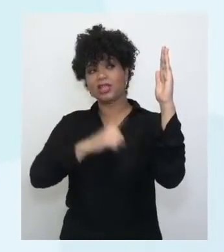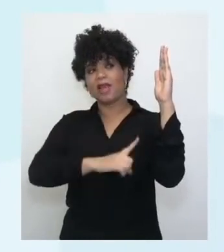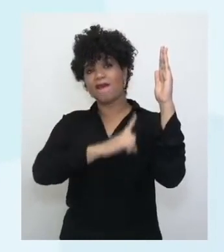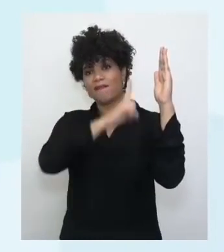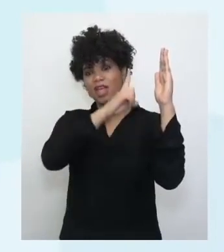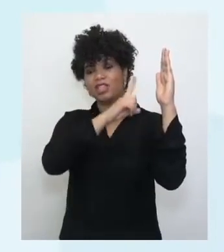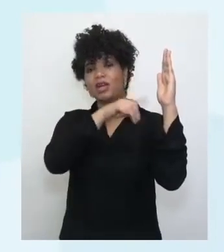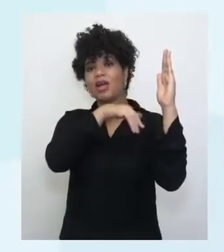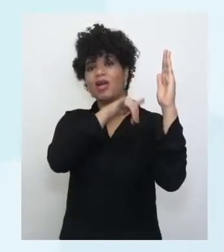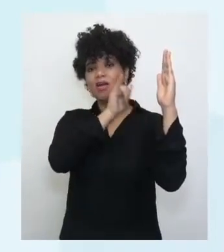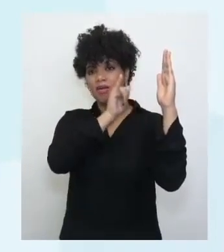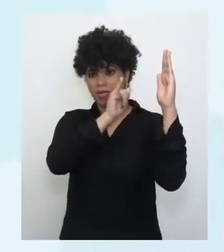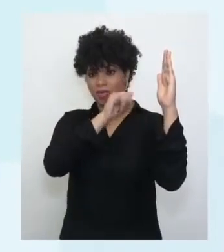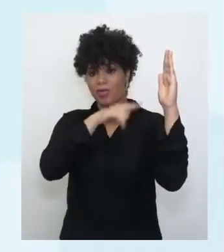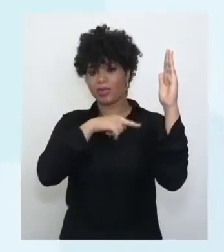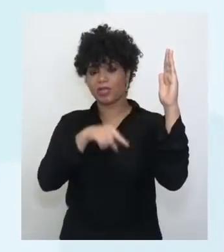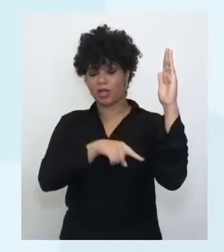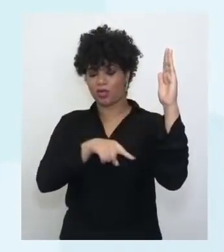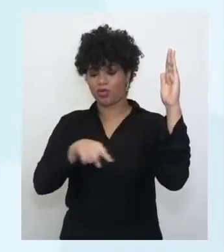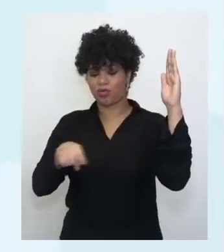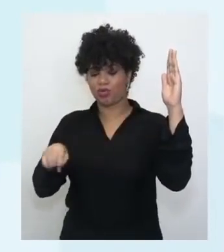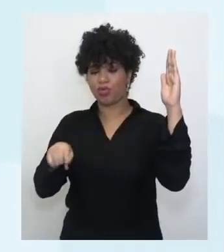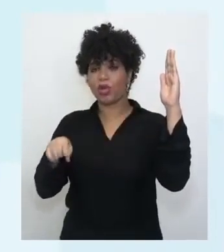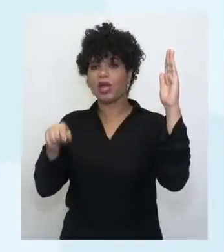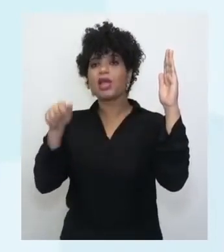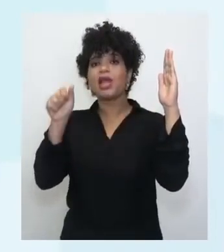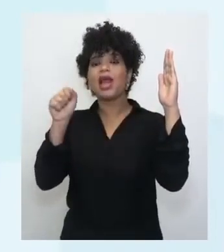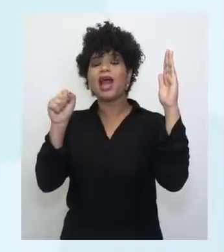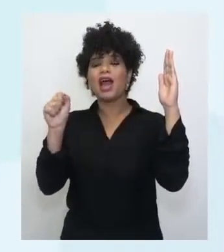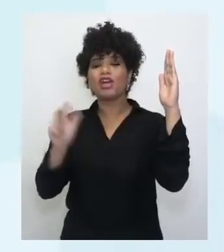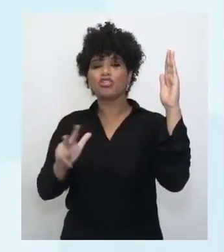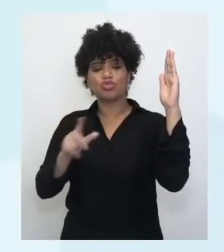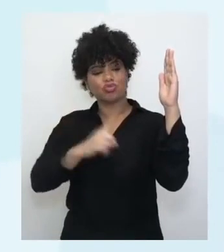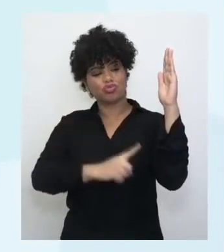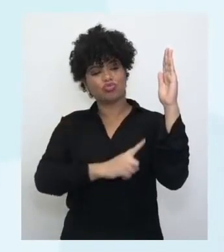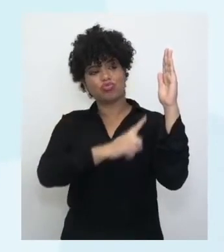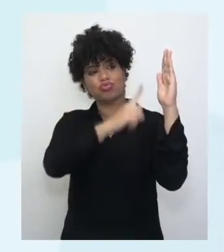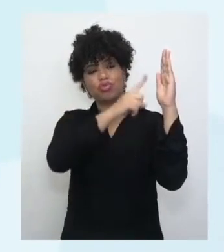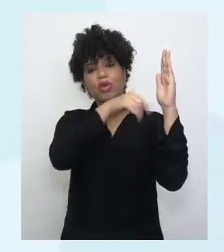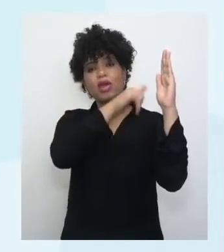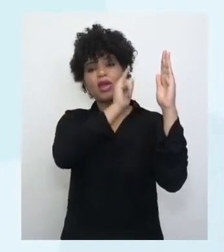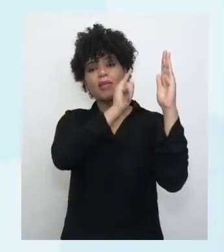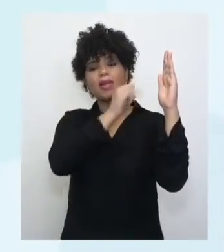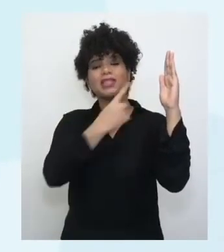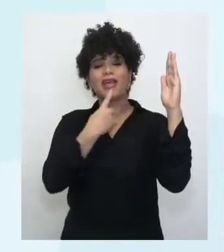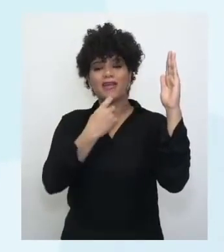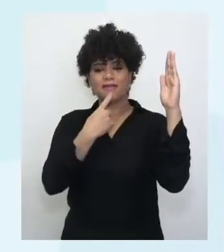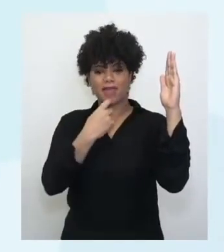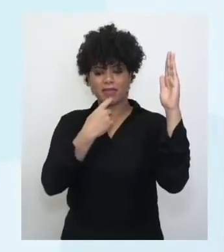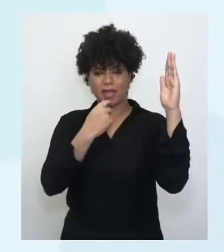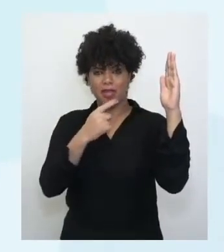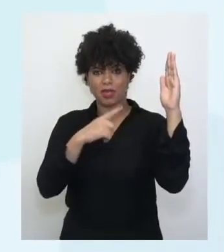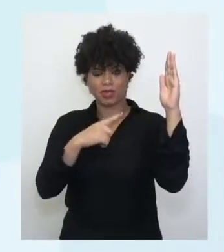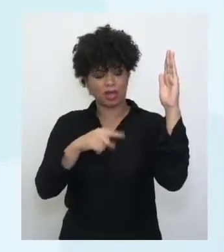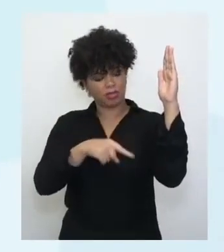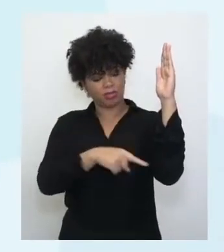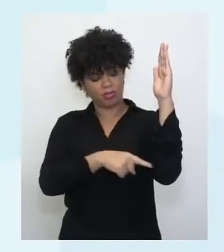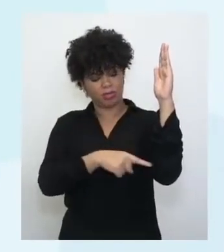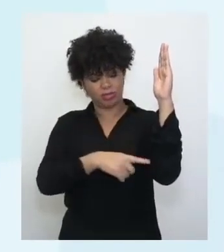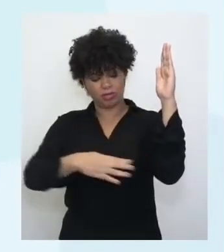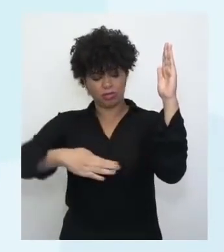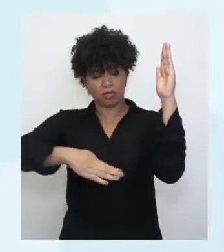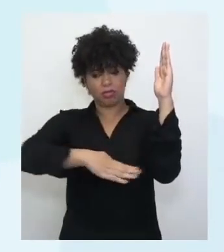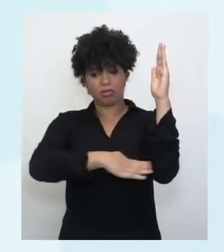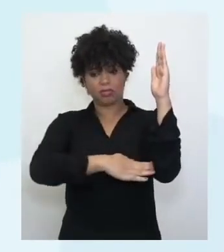Então, aí o meu eixo X está em azul, o meu eixo Y está em vermelho, certo? No eixo X, depois da origem, que é o encontro dos eixos,